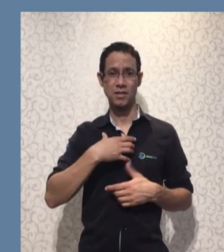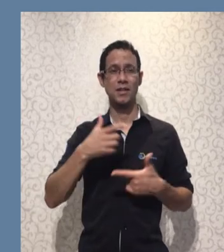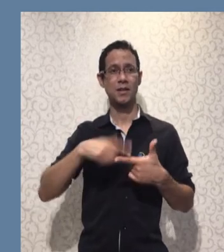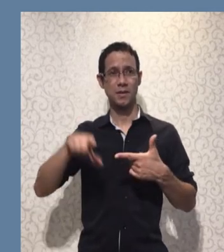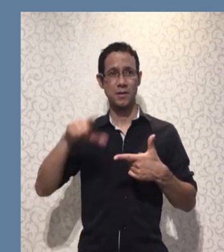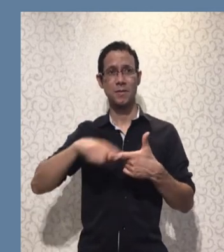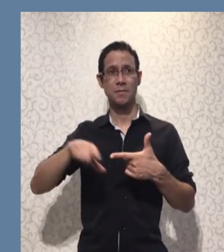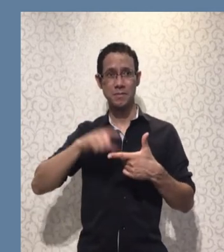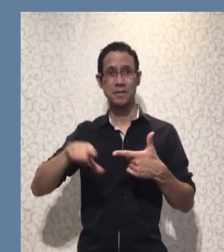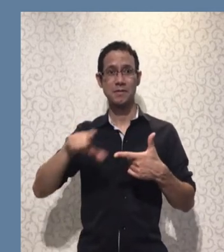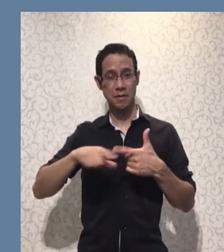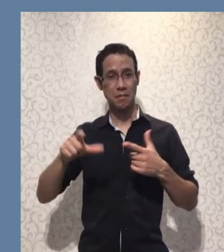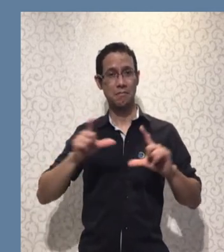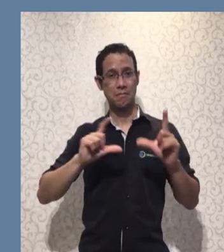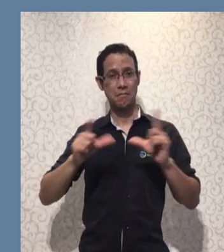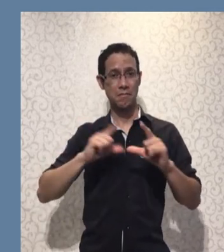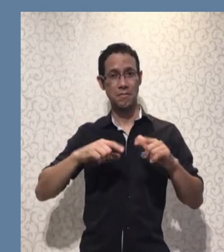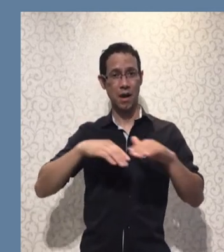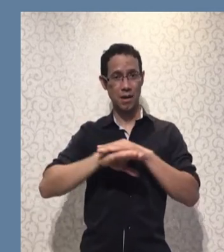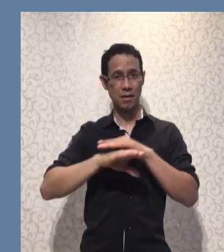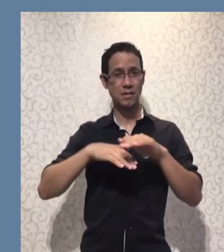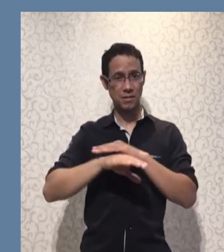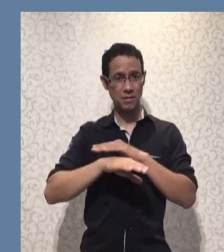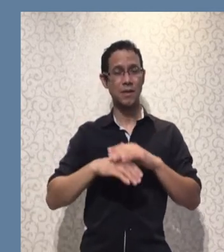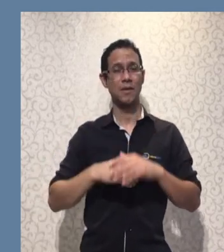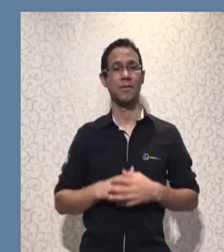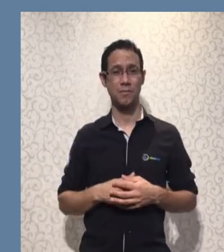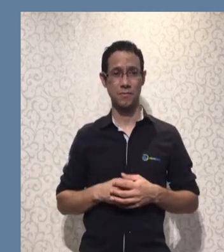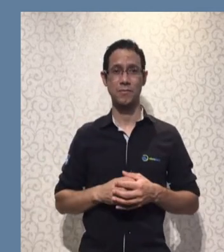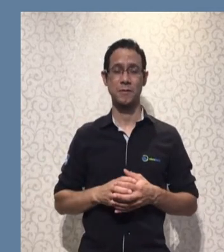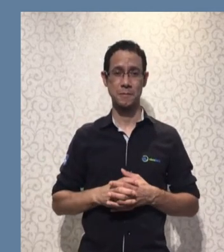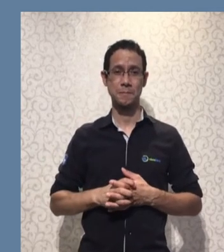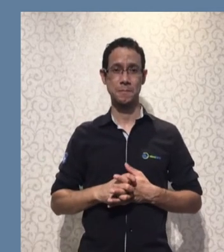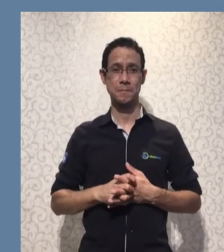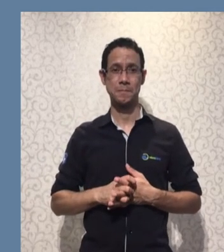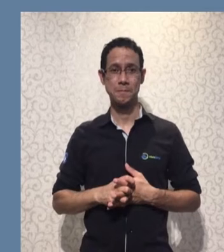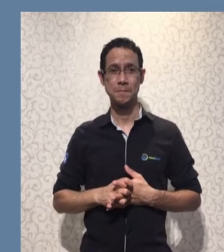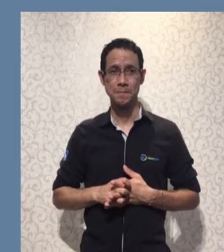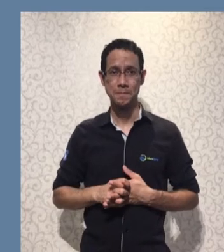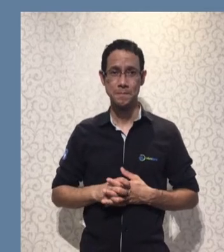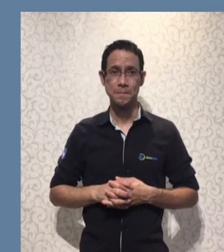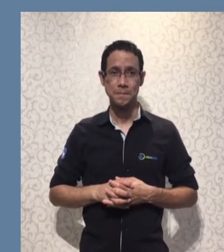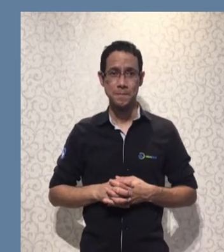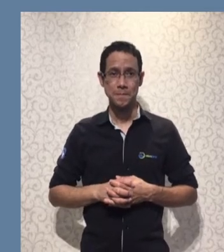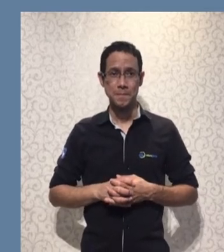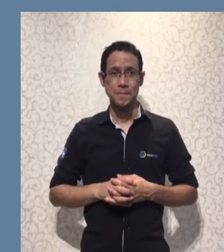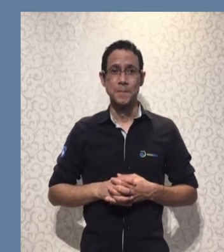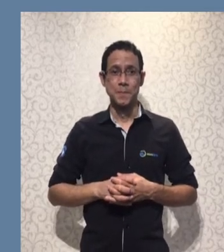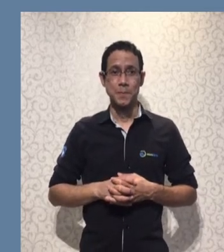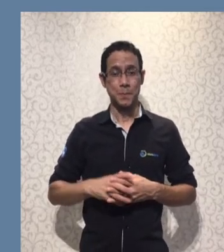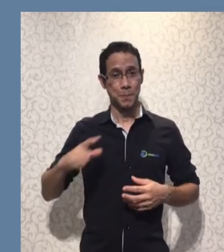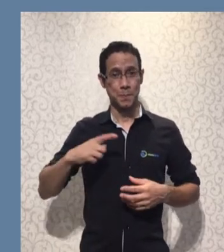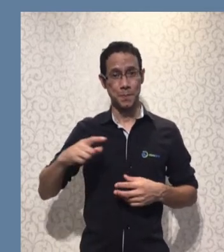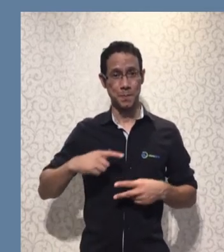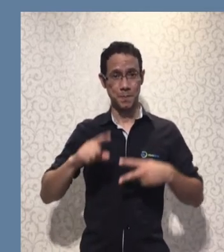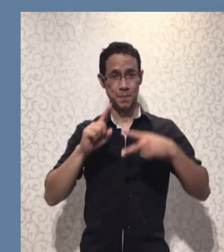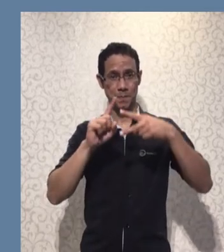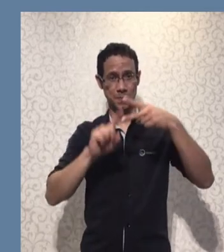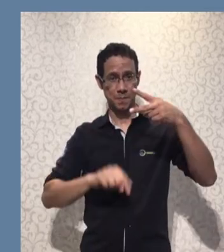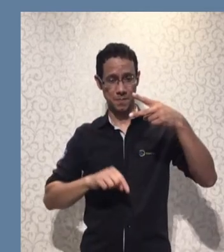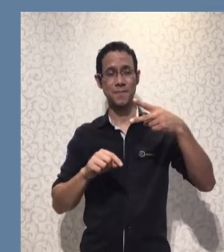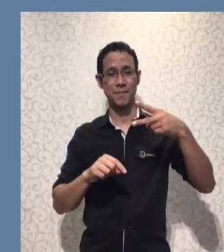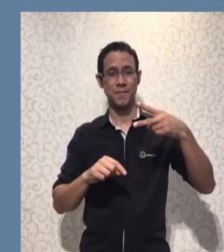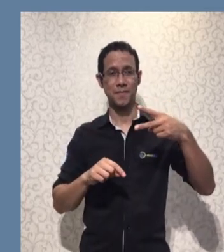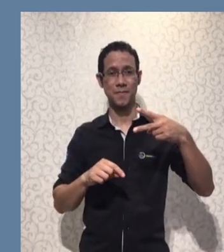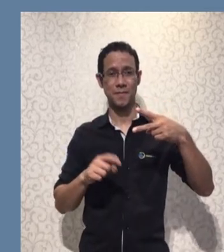do acervo e retornando à coleção. Uma outra, eu trouxe assim dois exemplos que eu gosto muito mesmo. Esse